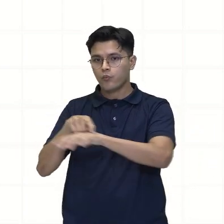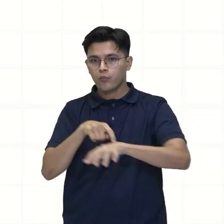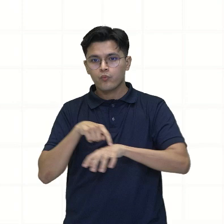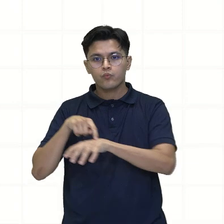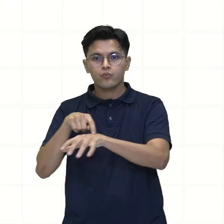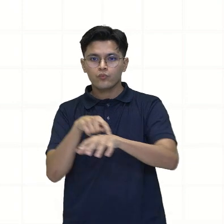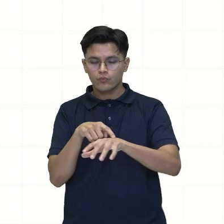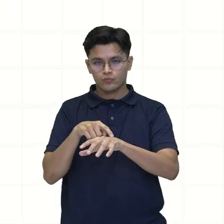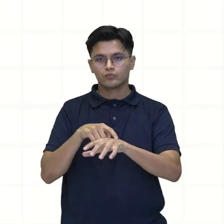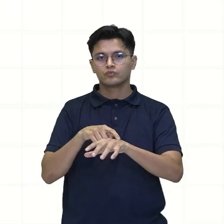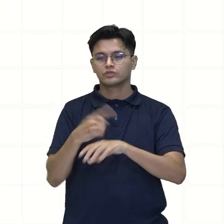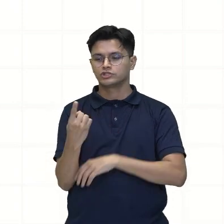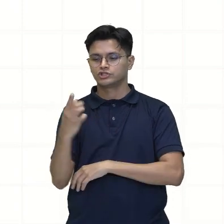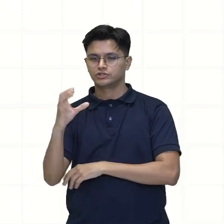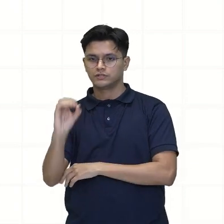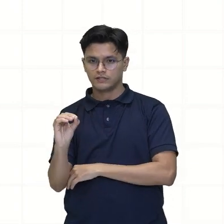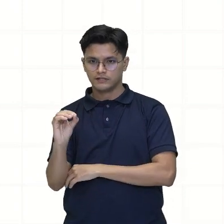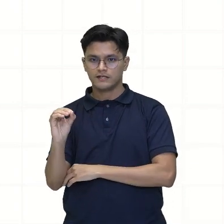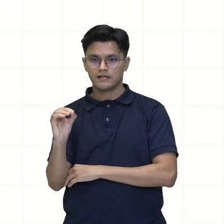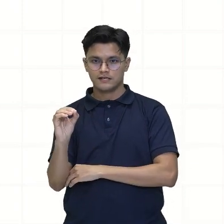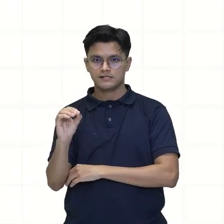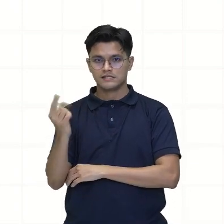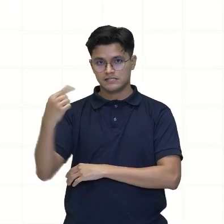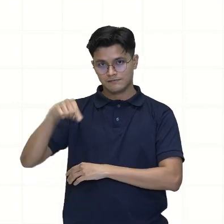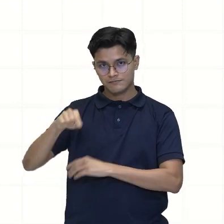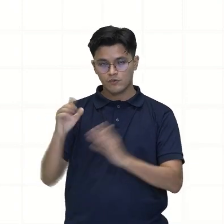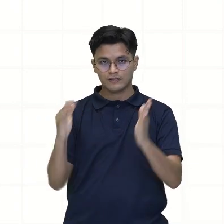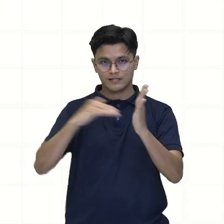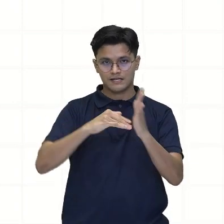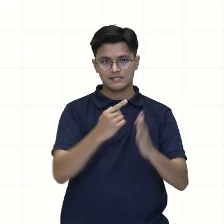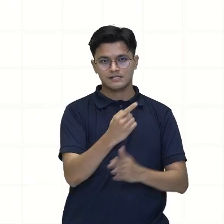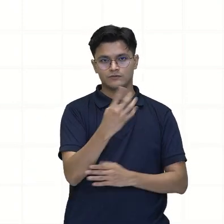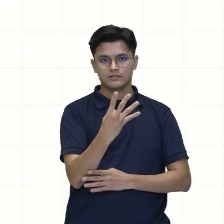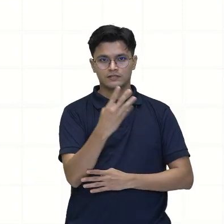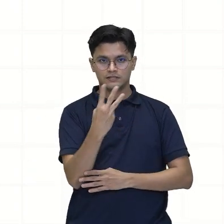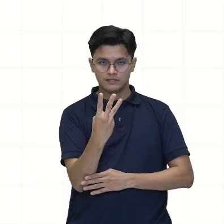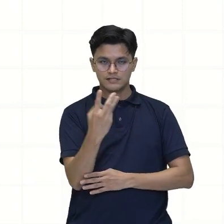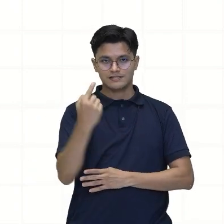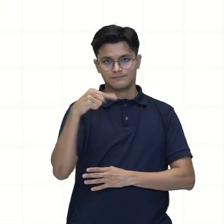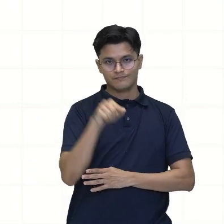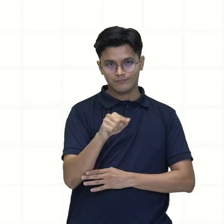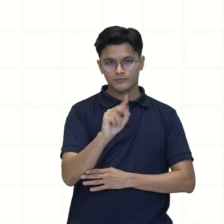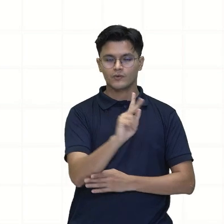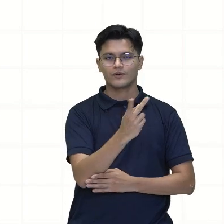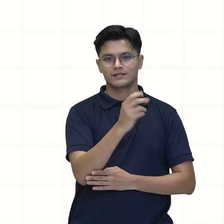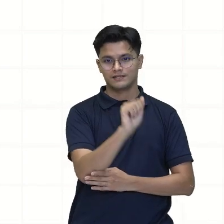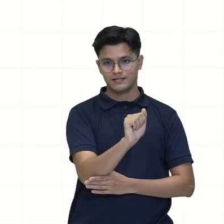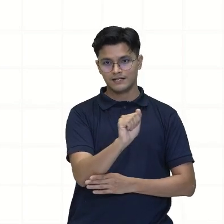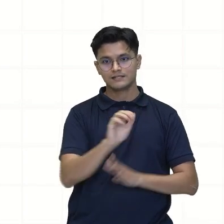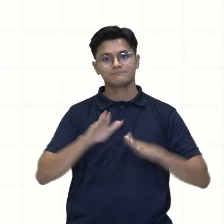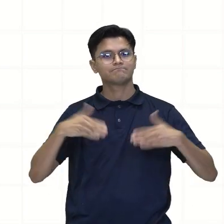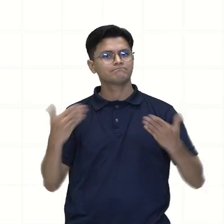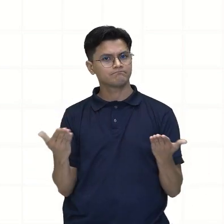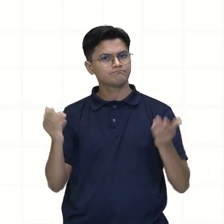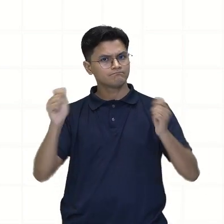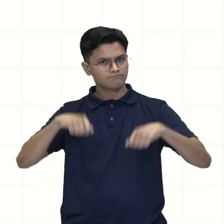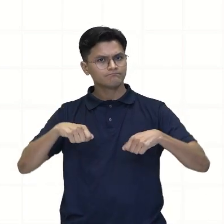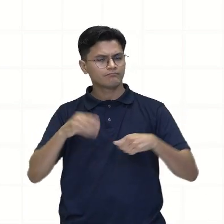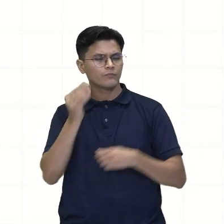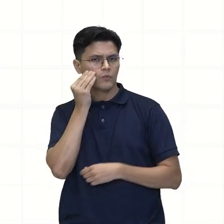estabelecimentos de 10 a 143 mil hectares. Então, vocês podem observar